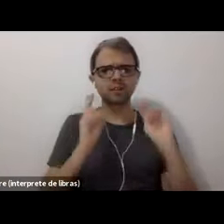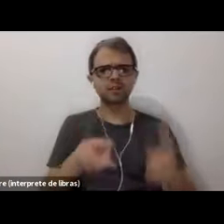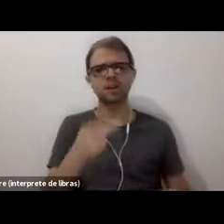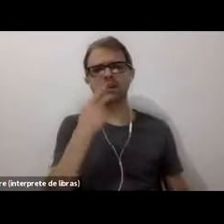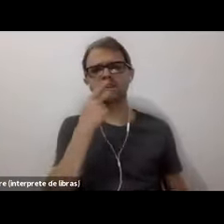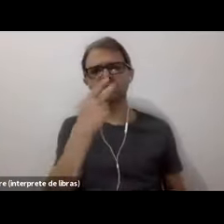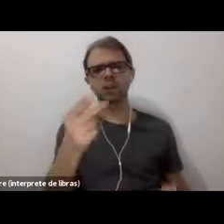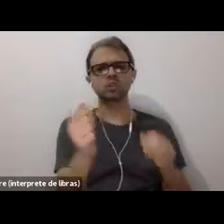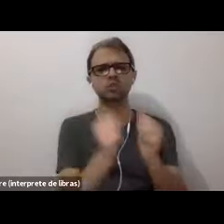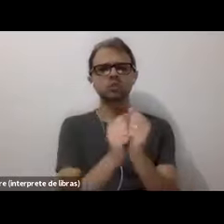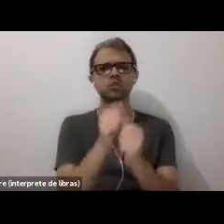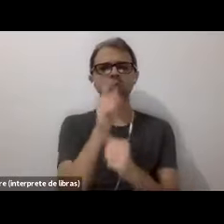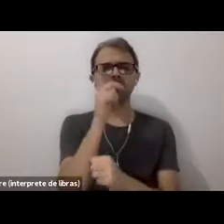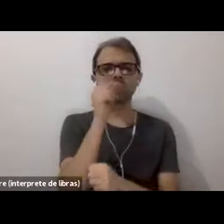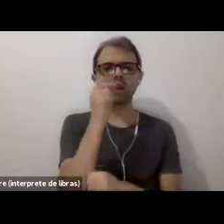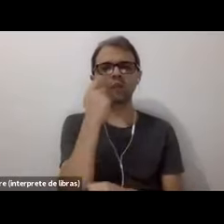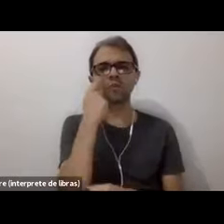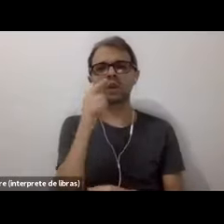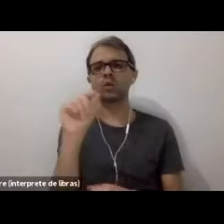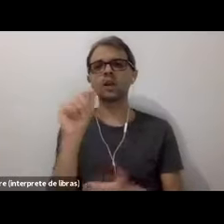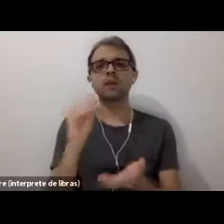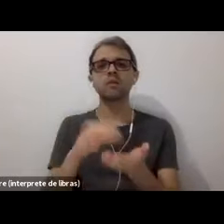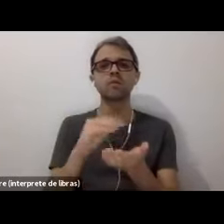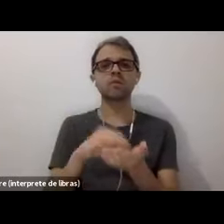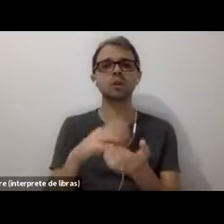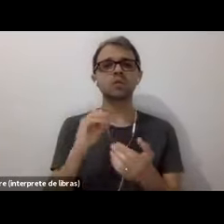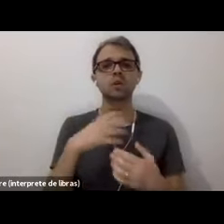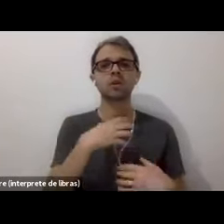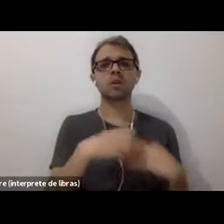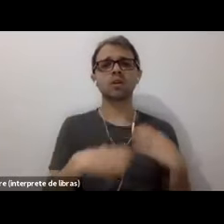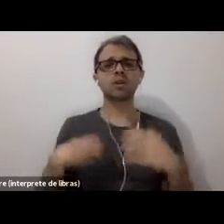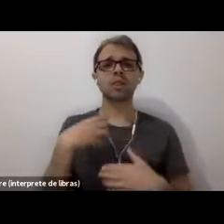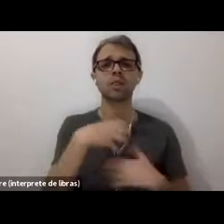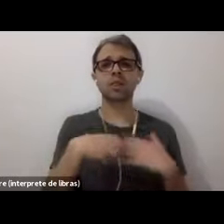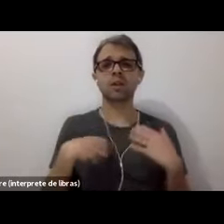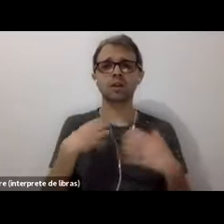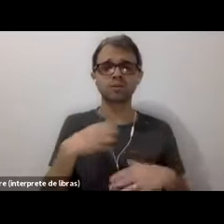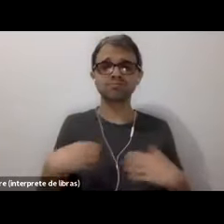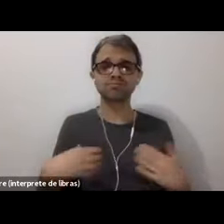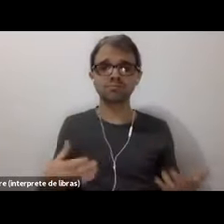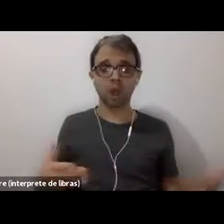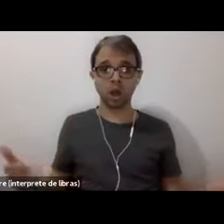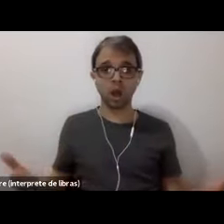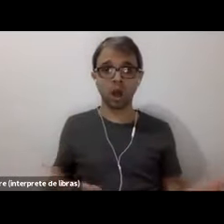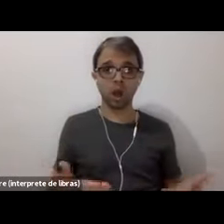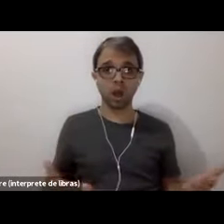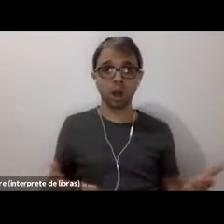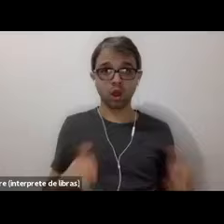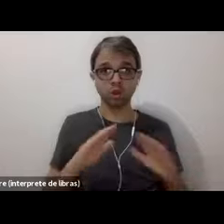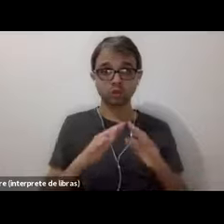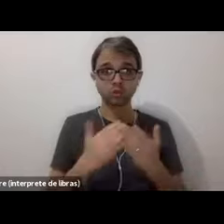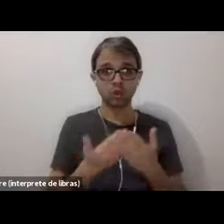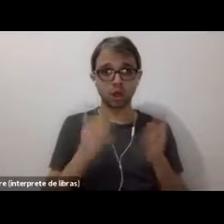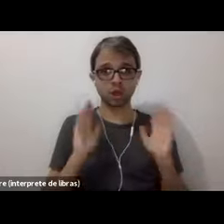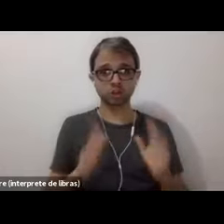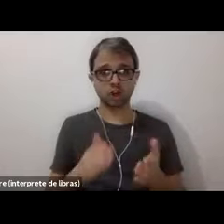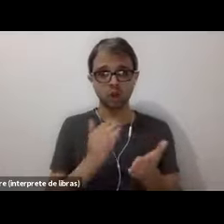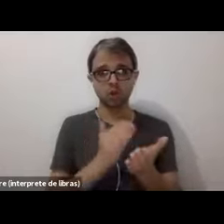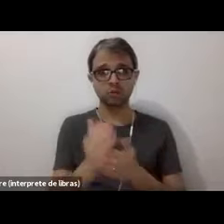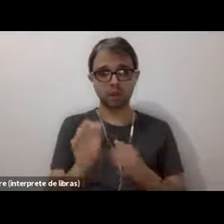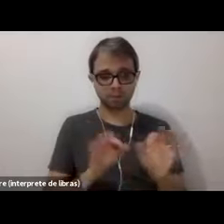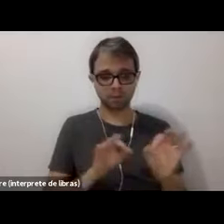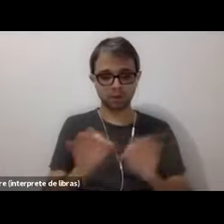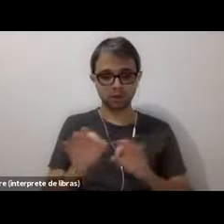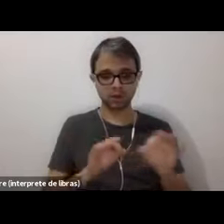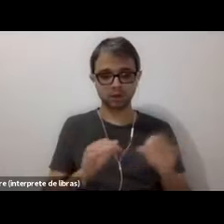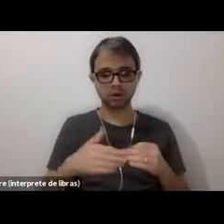receios que eles têm. E agora a escola está se preparando realmente para esse período de pré-retomada, né? Uma vez que vamos pensar